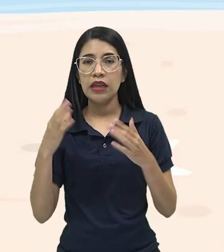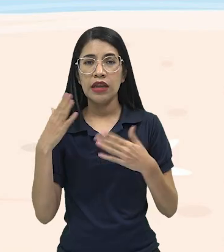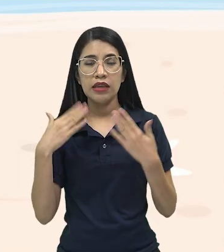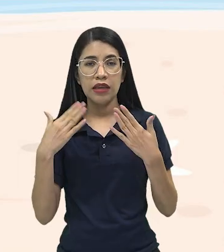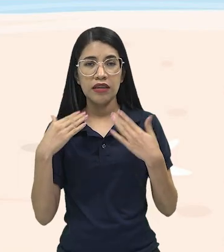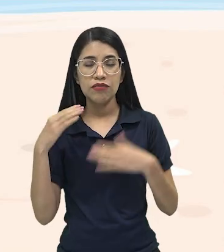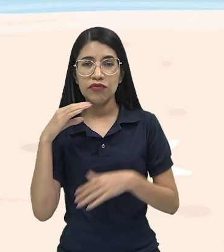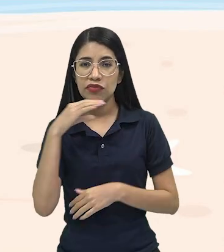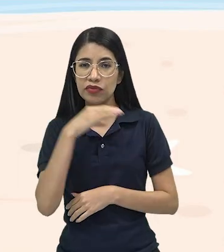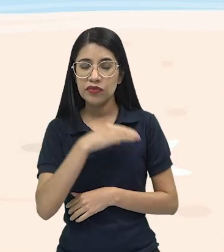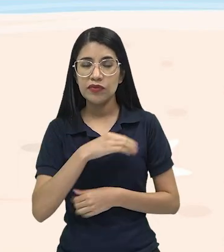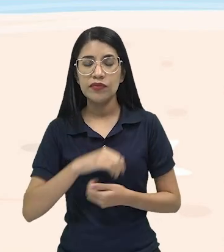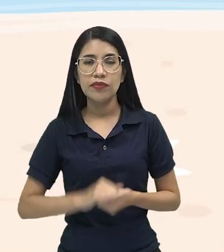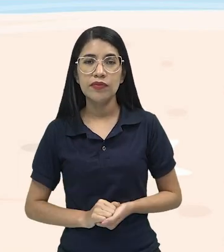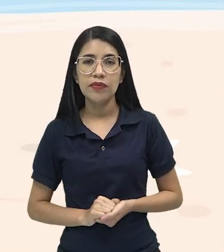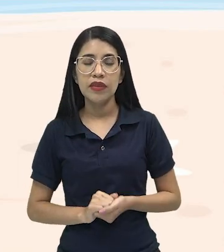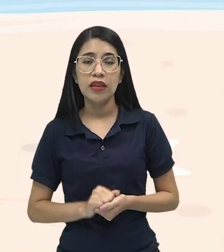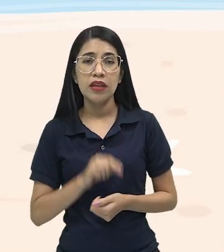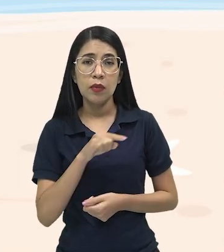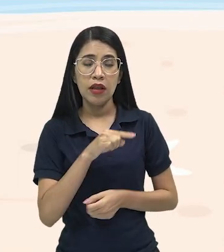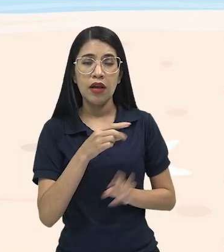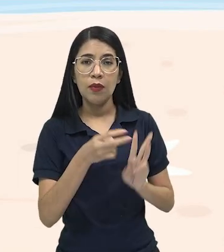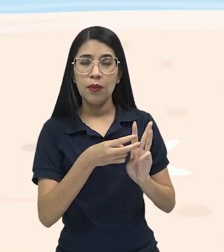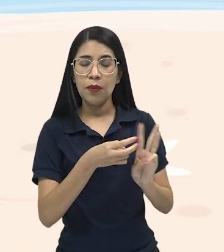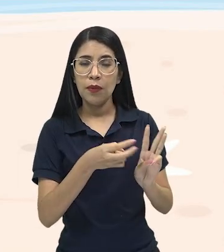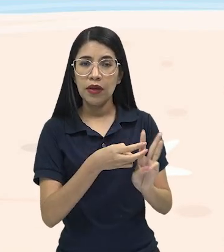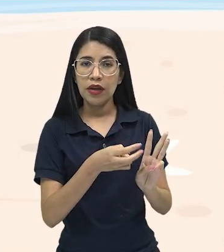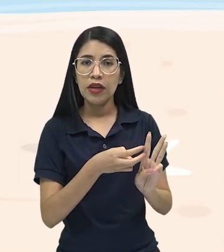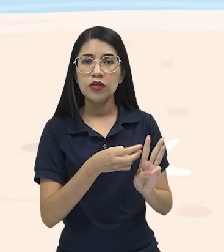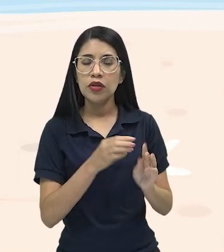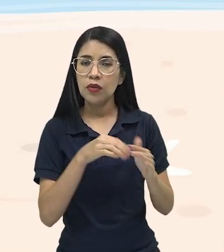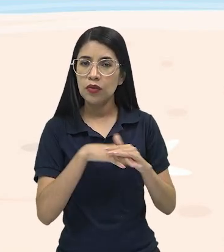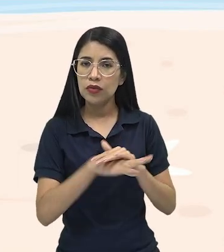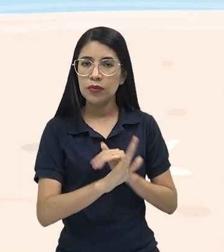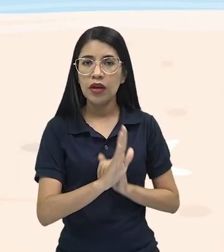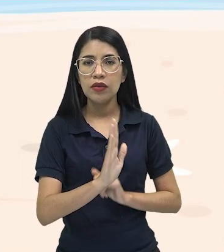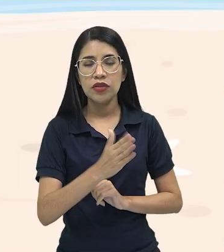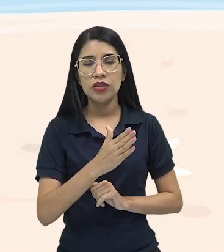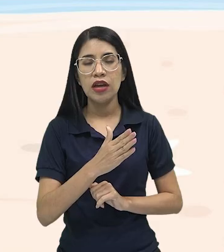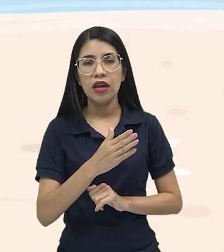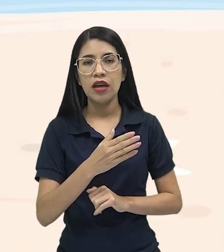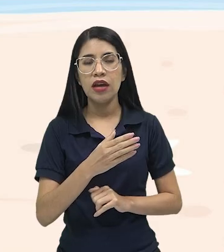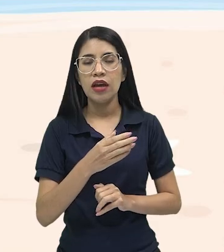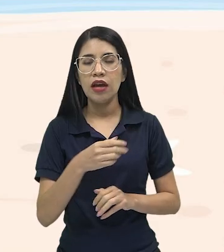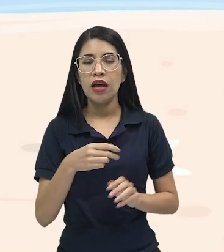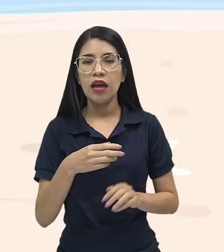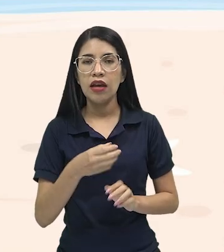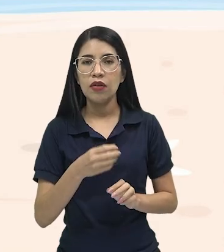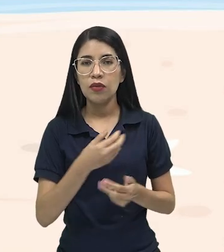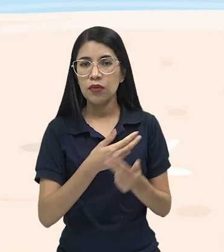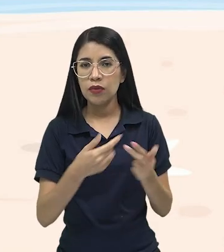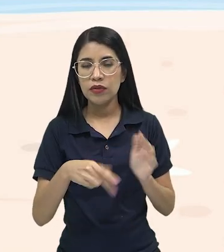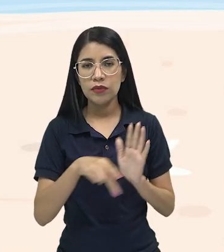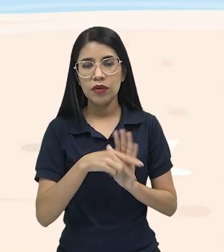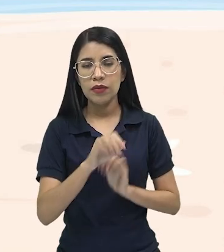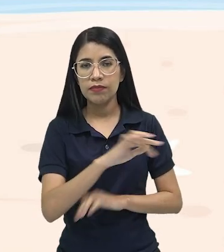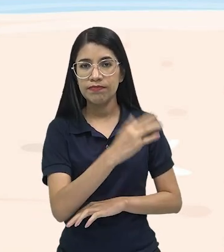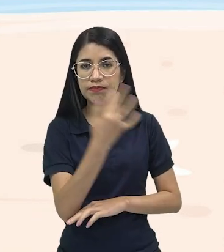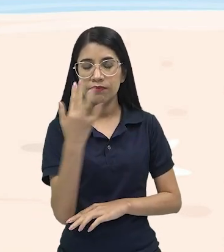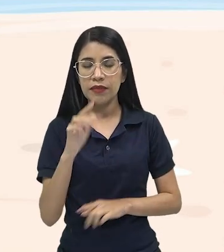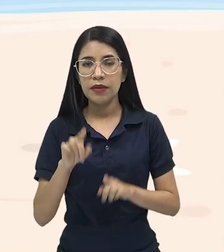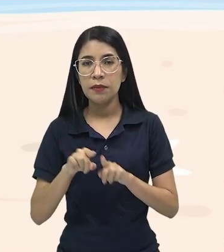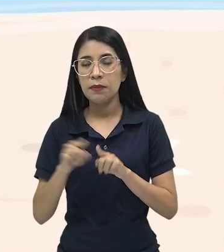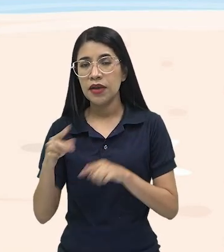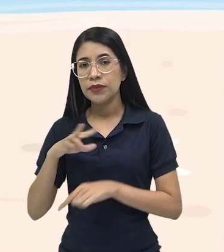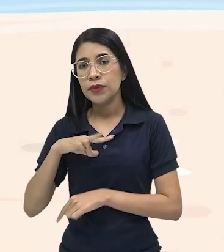quente, Então, para o índio, mais uma vez, ele está habituado aos fatores da natureza, Quanto que